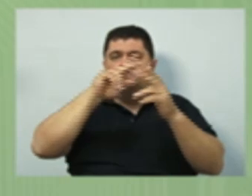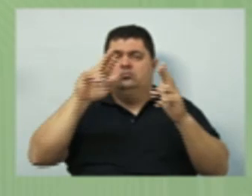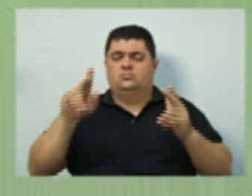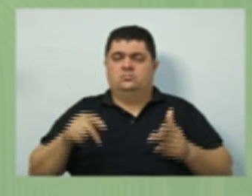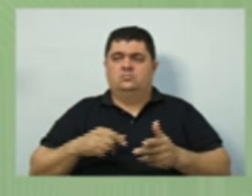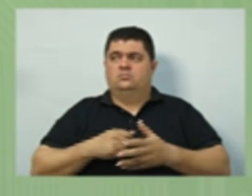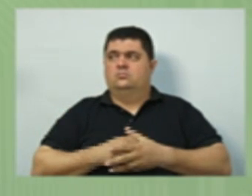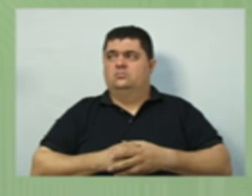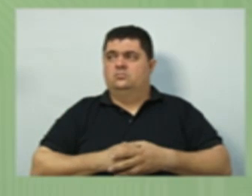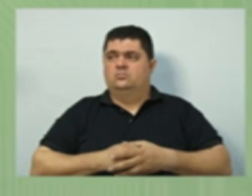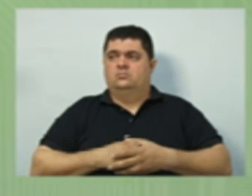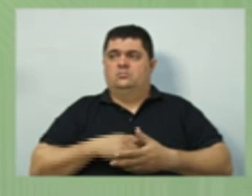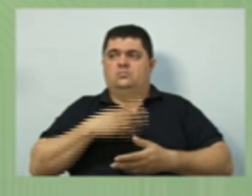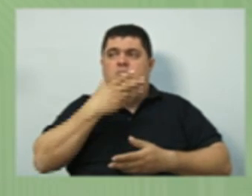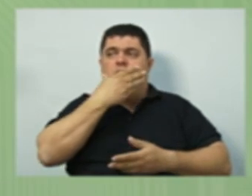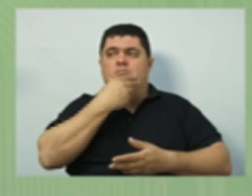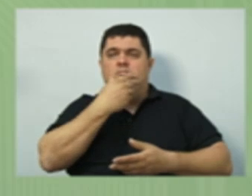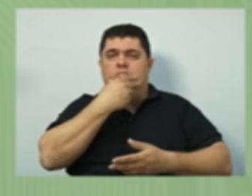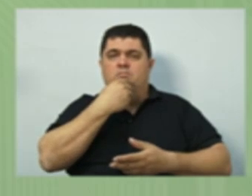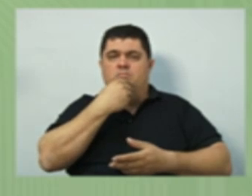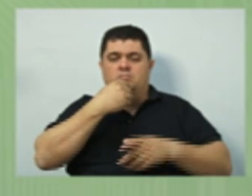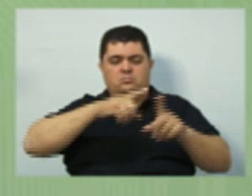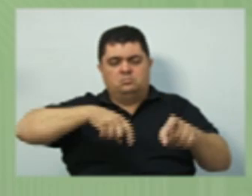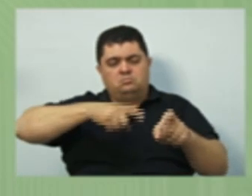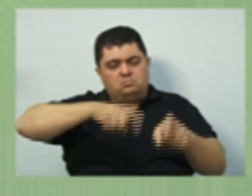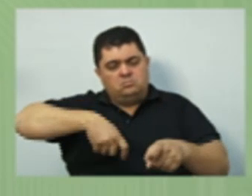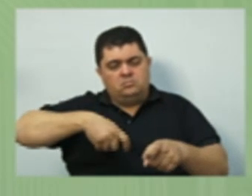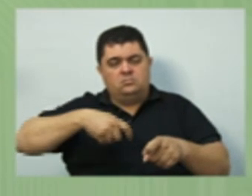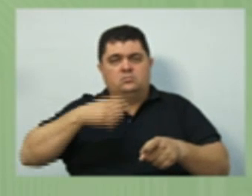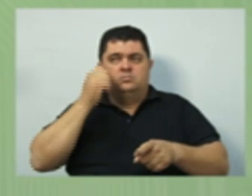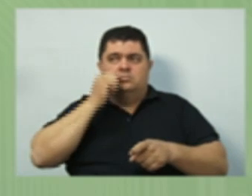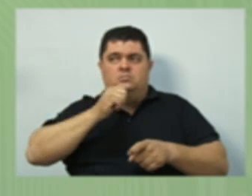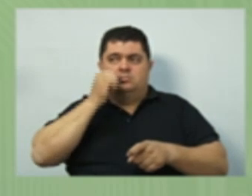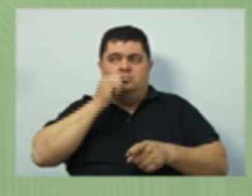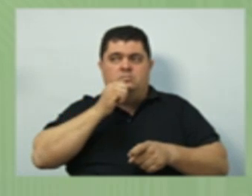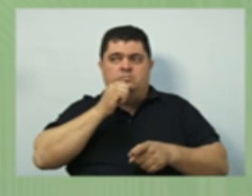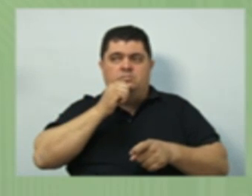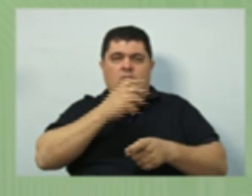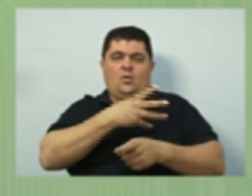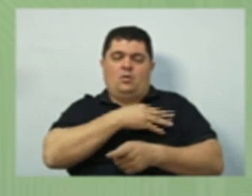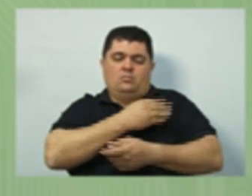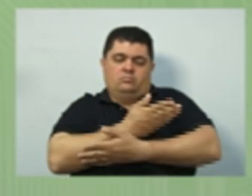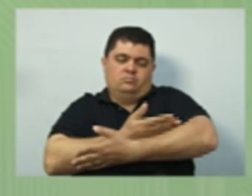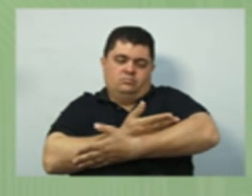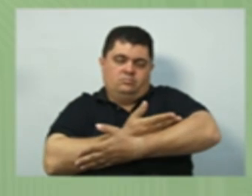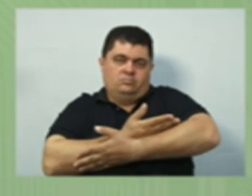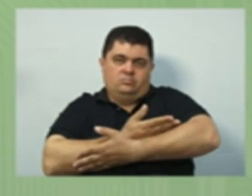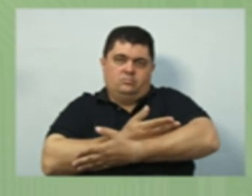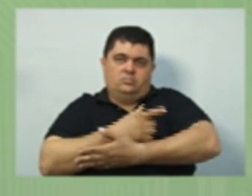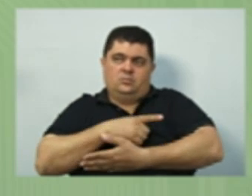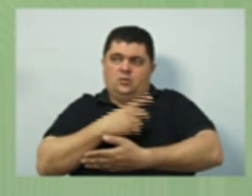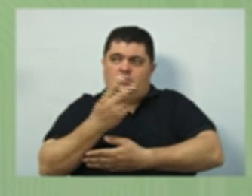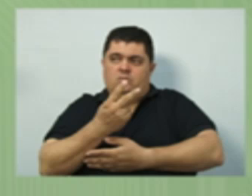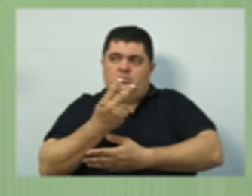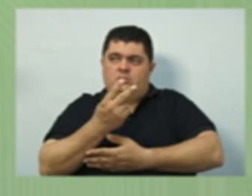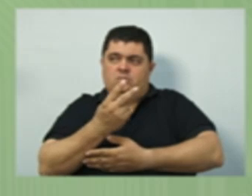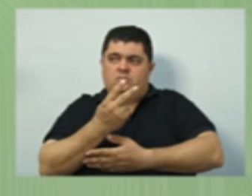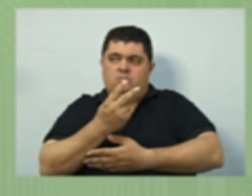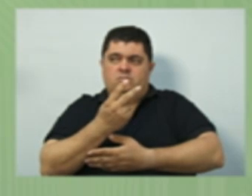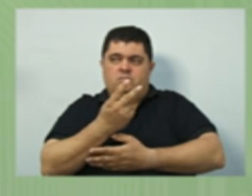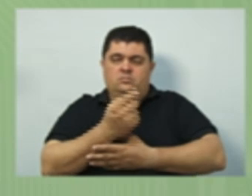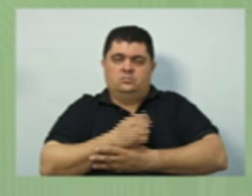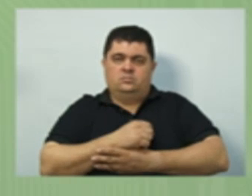Tem um homem cuidando da terra, tem uma mulher com seu filho, tem duas figuras